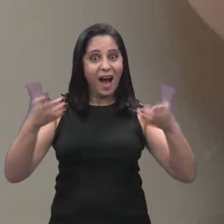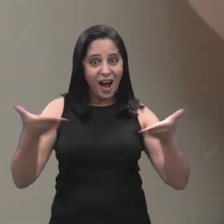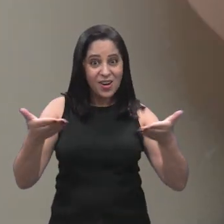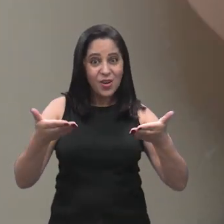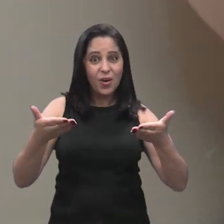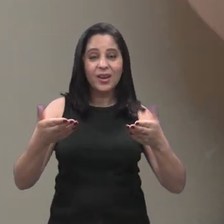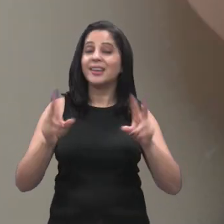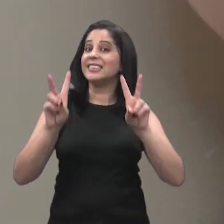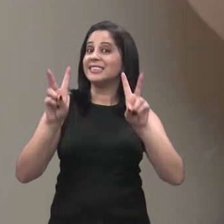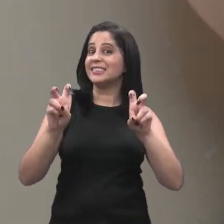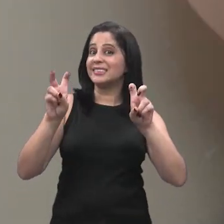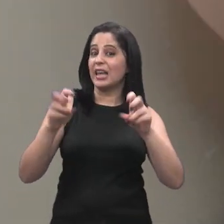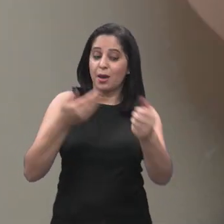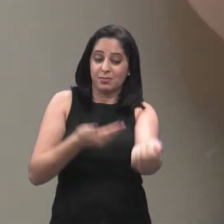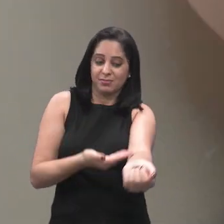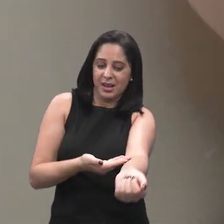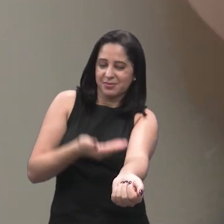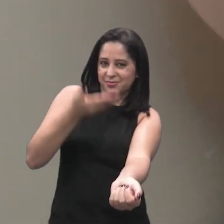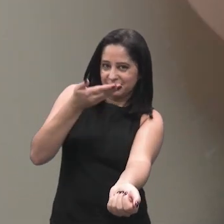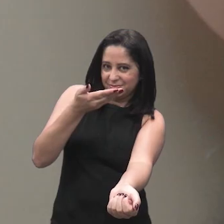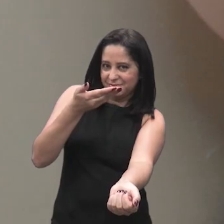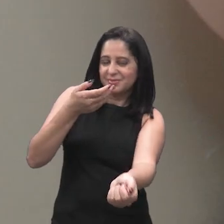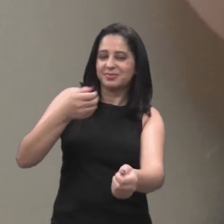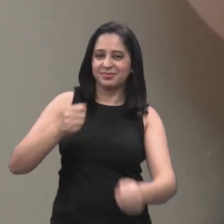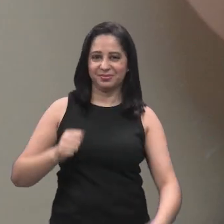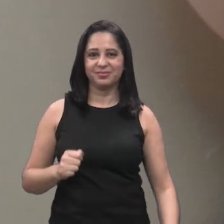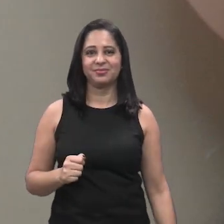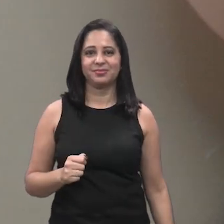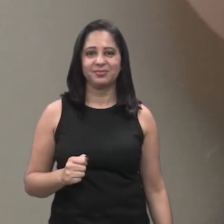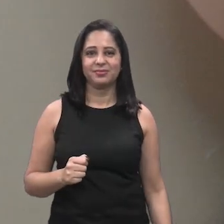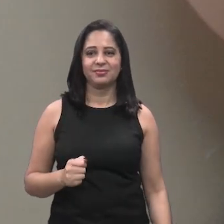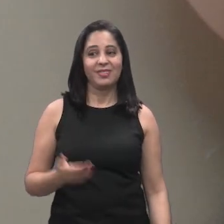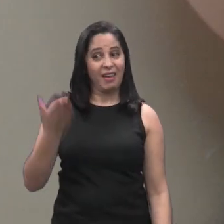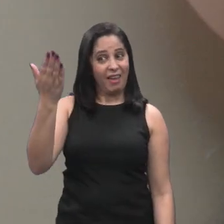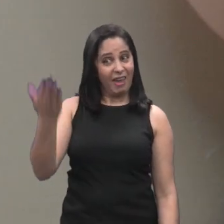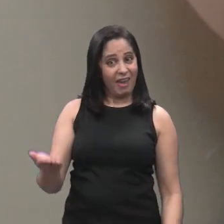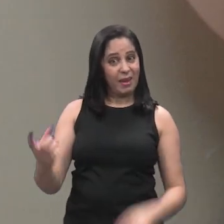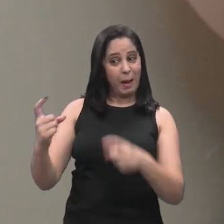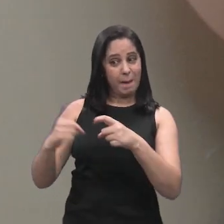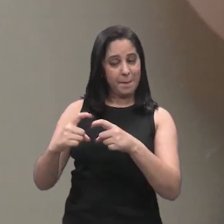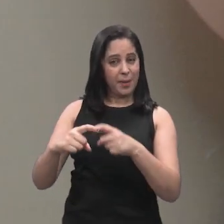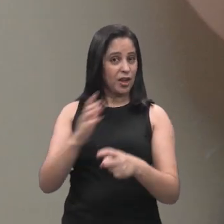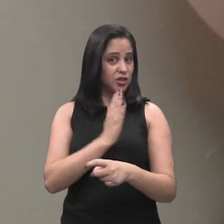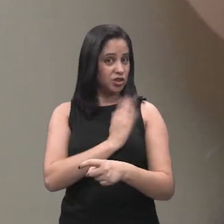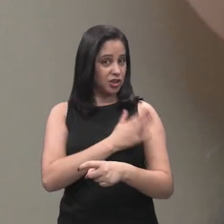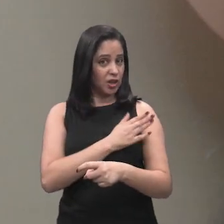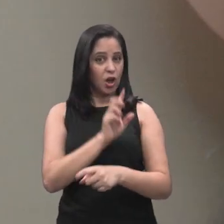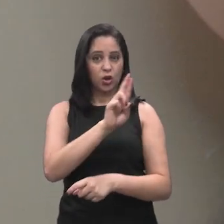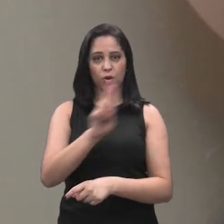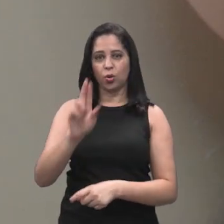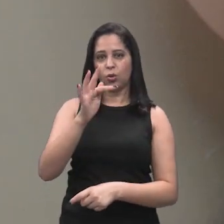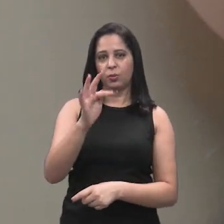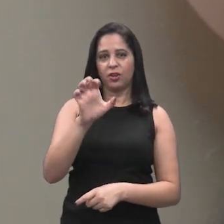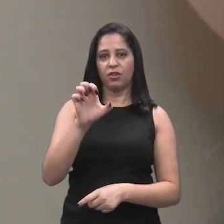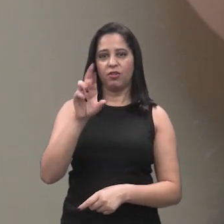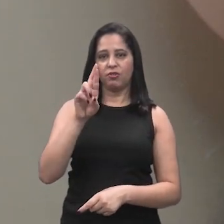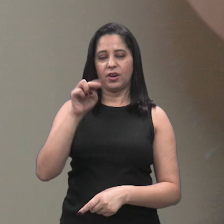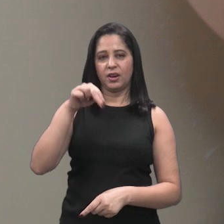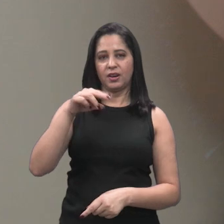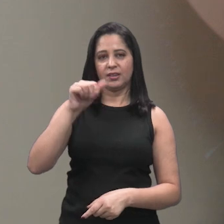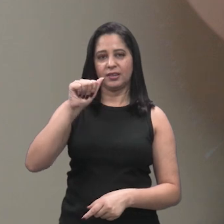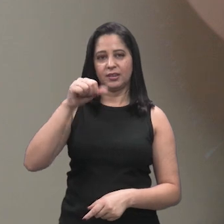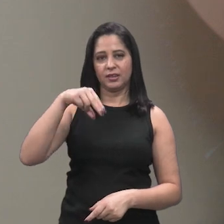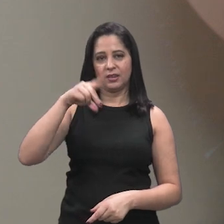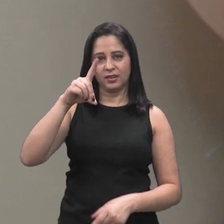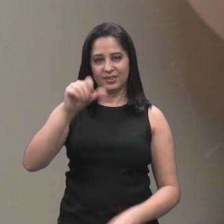Estamos de volta com o De Bem com você, e para você que está chegando agora, hoje estamos falando sobre hipertensão